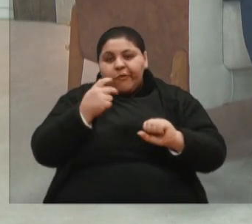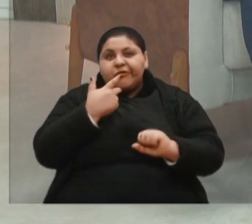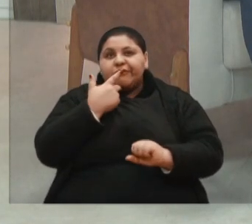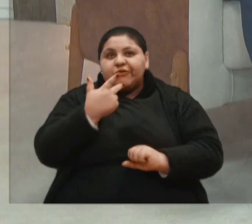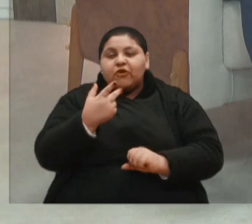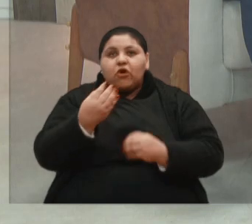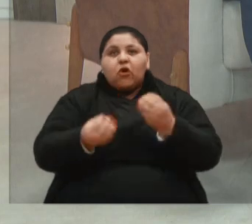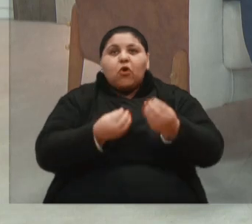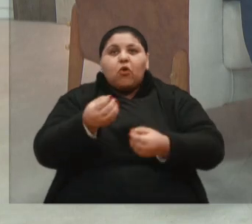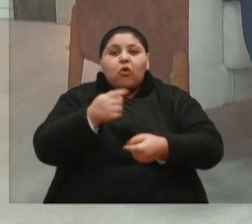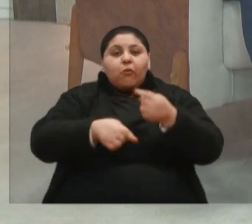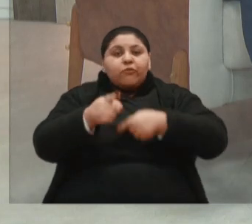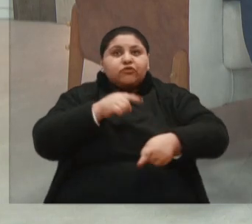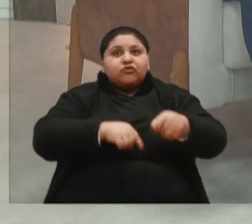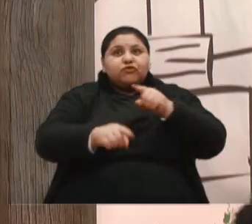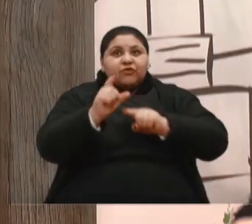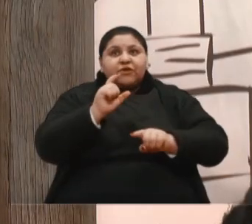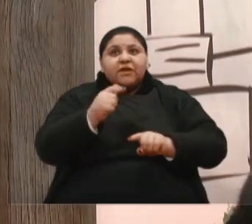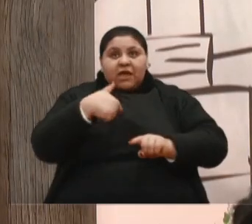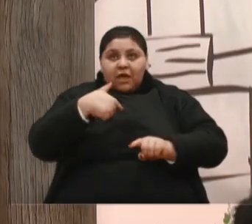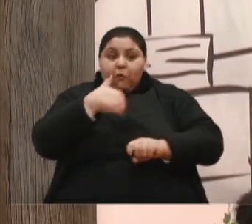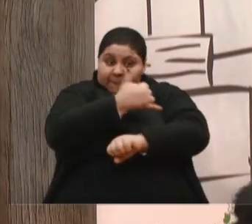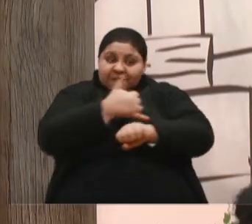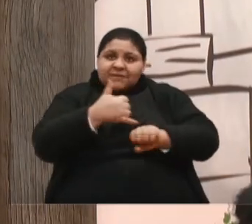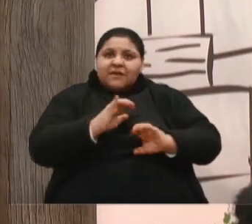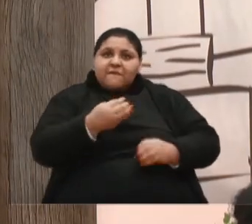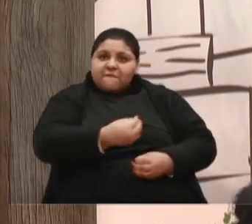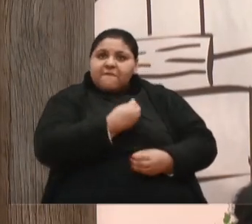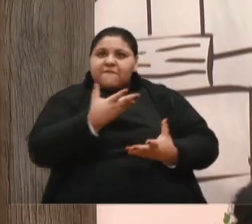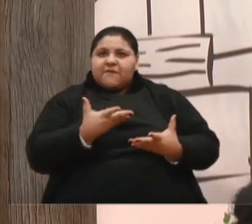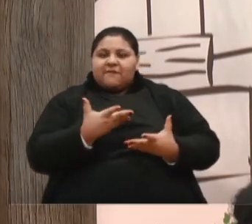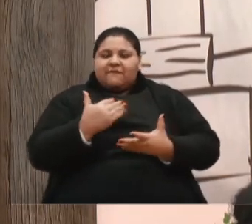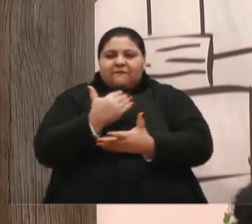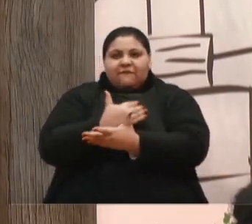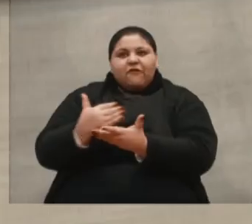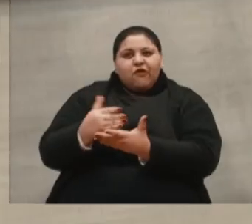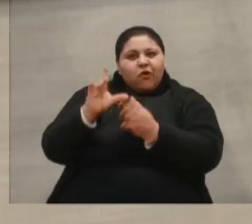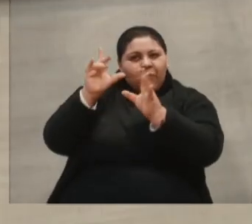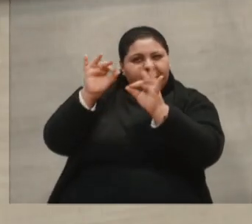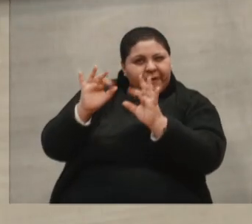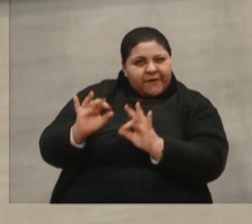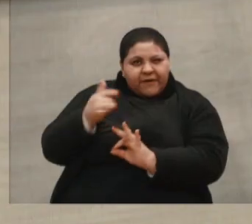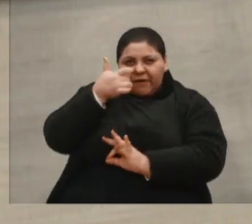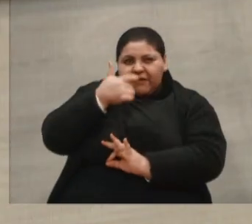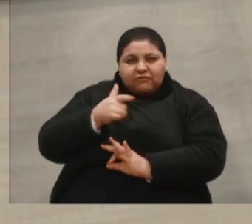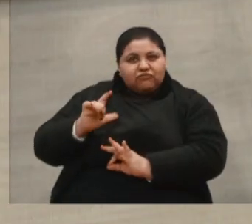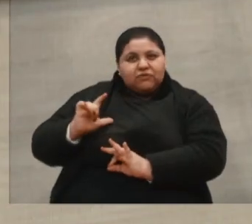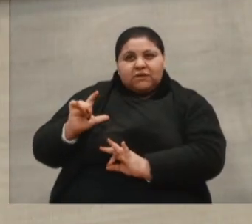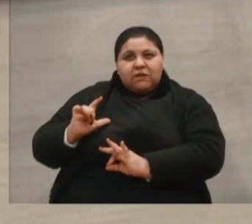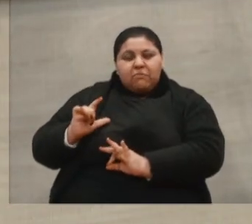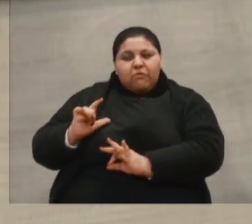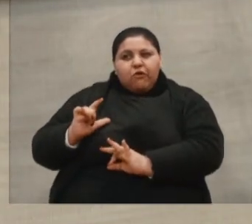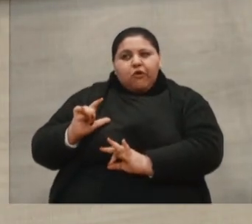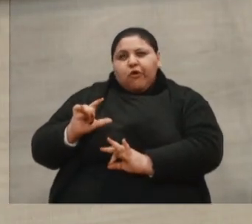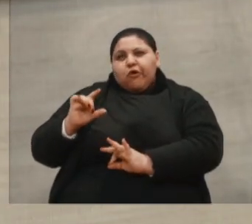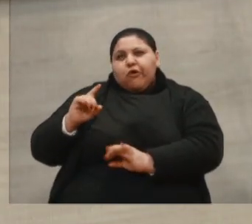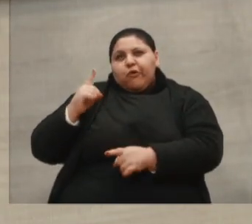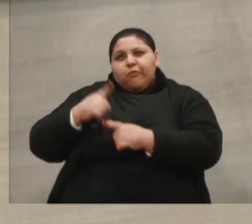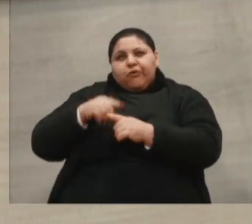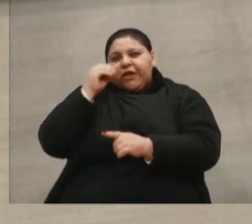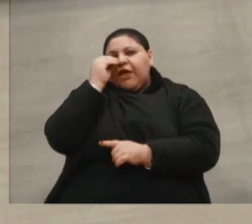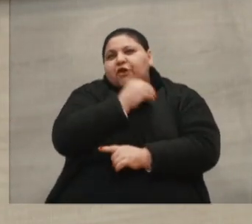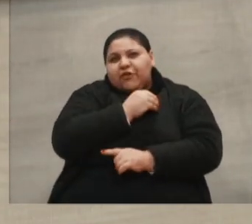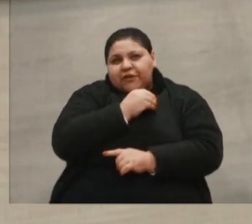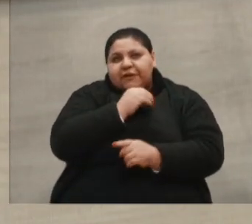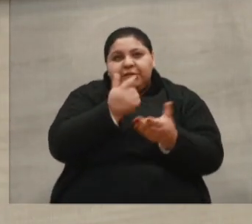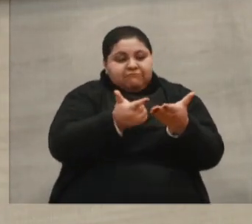que eu entendo que eu posso dizer de como superar como pessoa que passou por isso, né? Nós vamos começar a detalhar isso, e eu acho que não tem por que esconder,